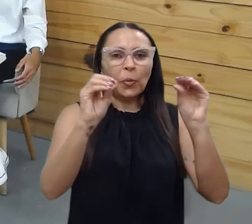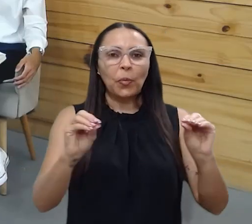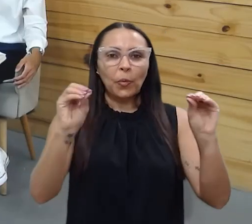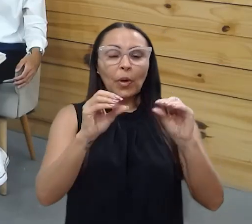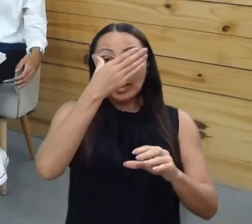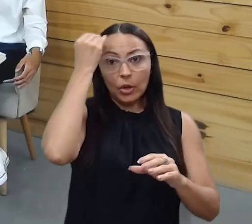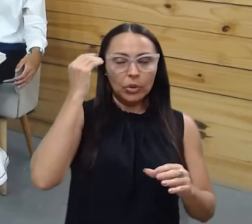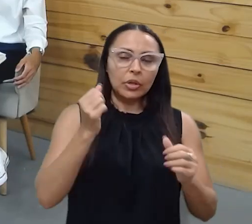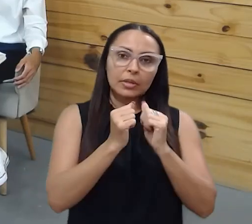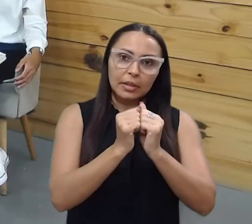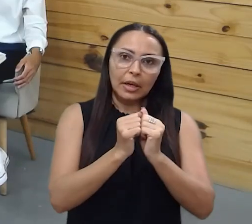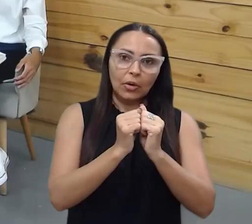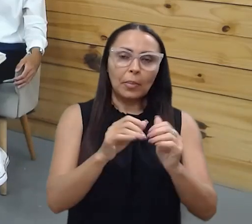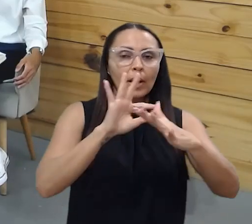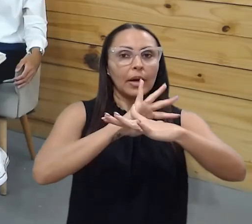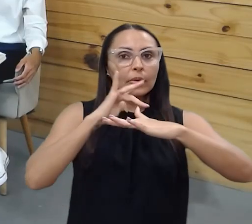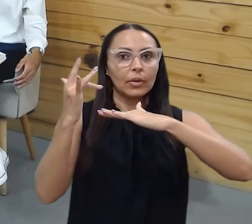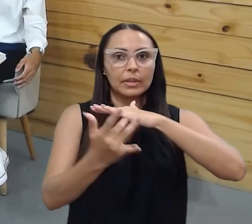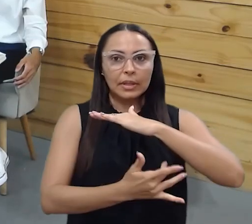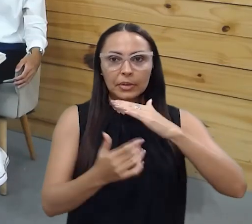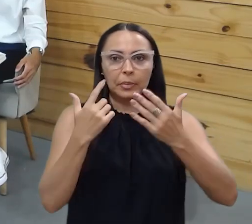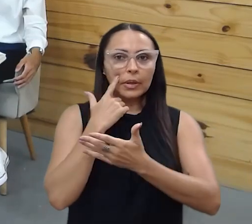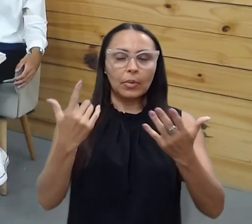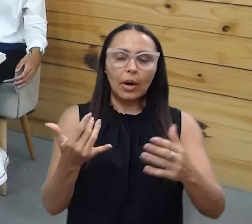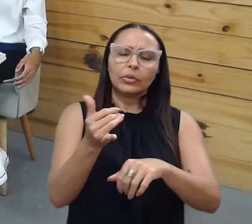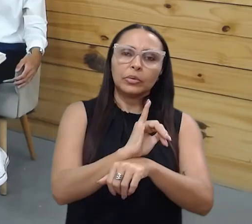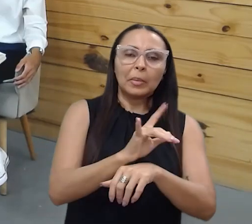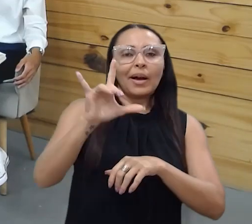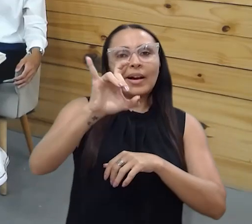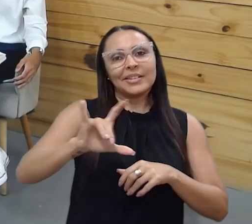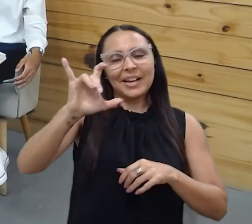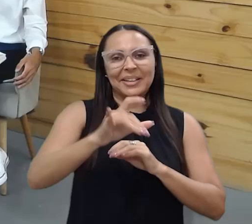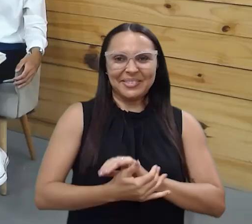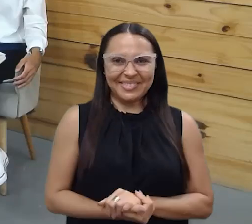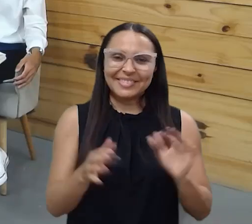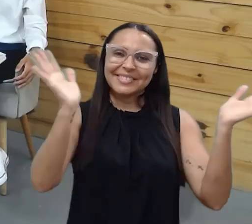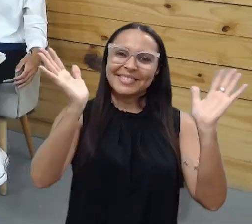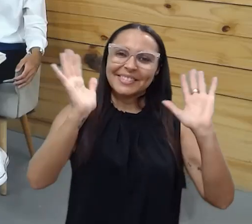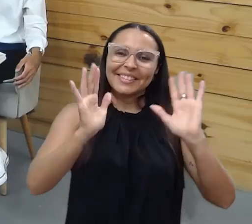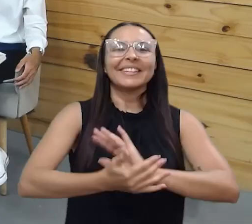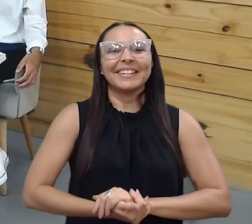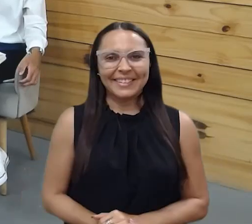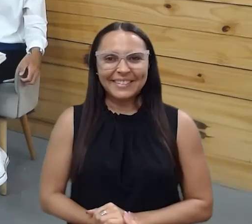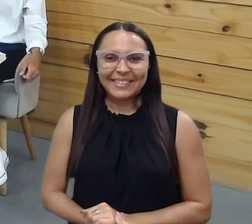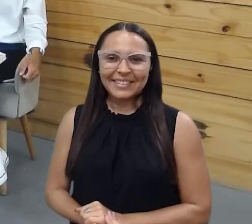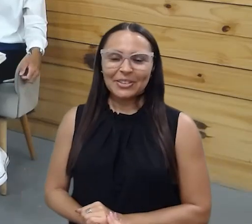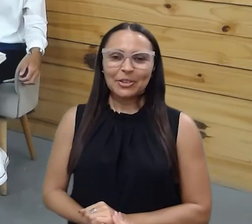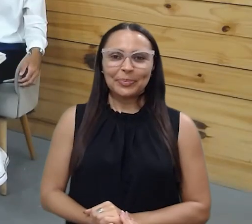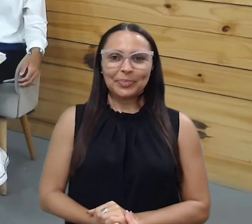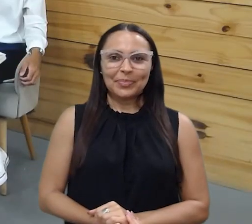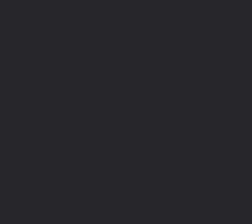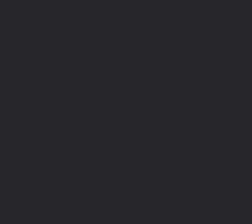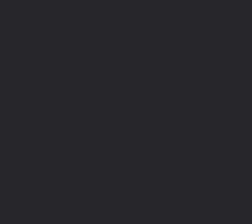beijo e não esqueça de acompanhar as nossas redes sociais, EducaPE TV, tanto no Instagram como no YouTube. Tchau, tchau. Até a unidade 4.